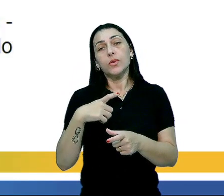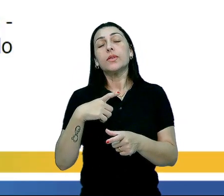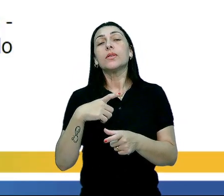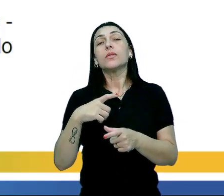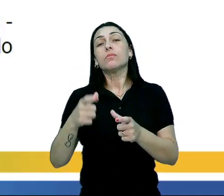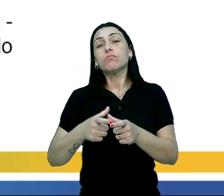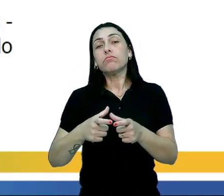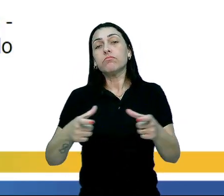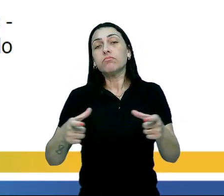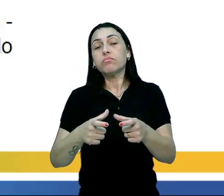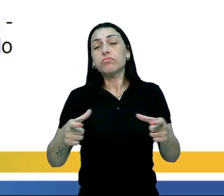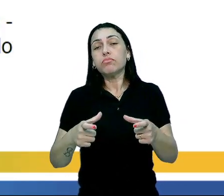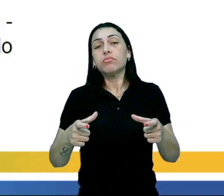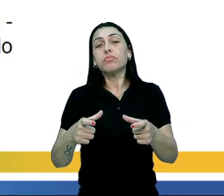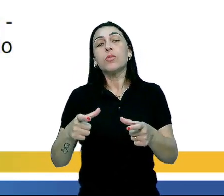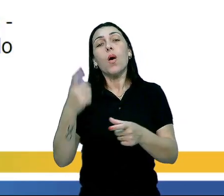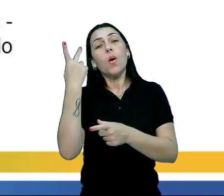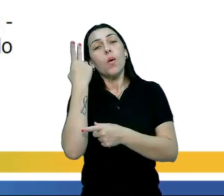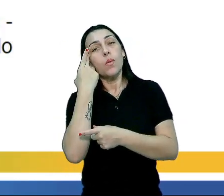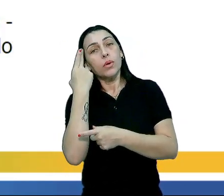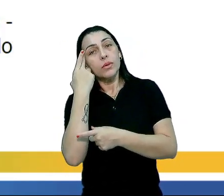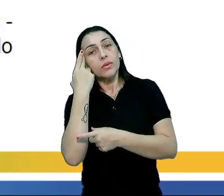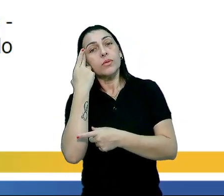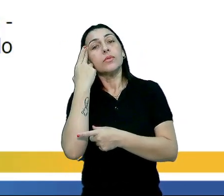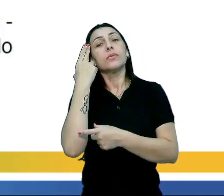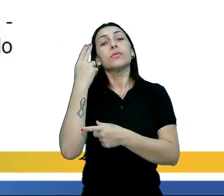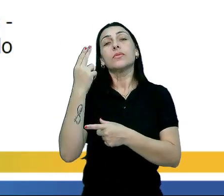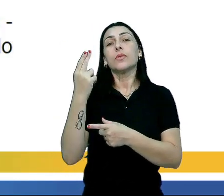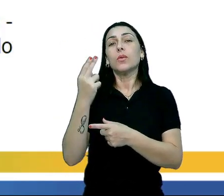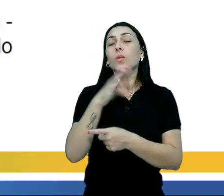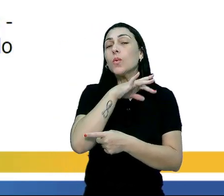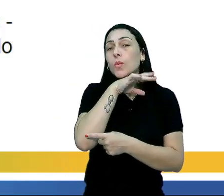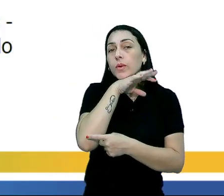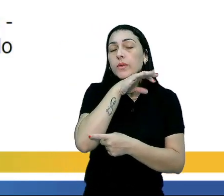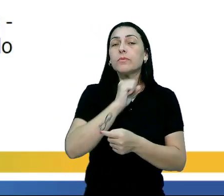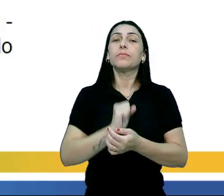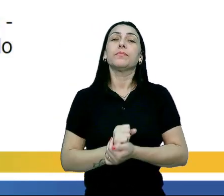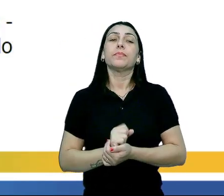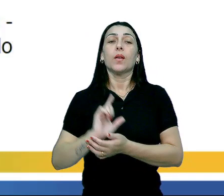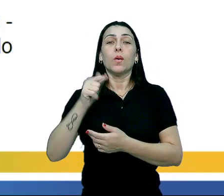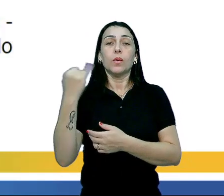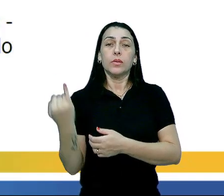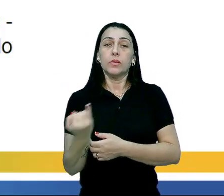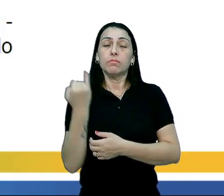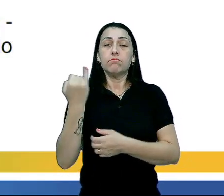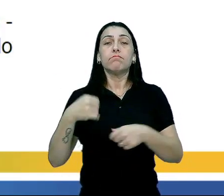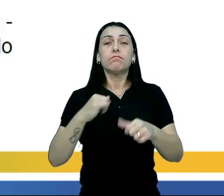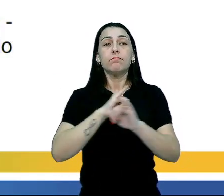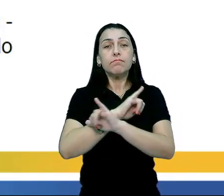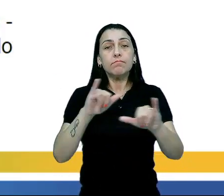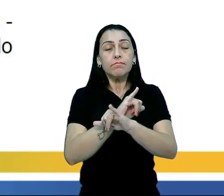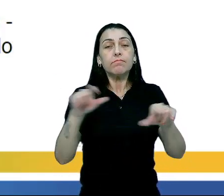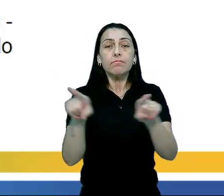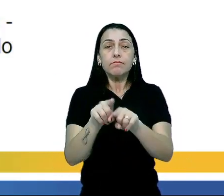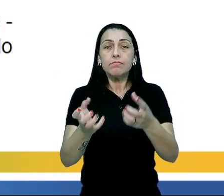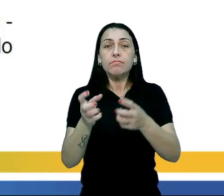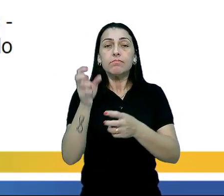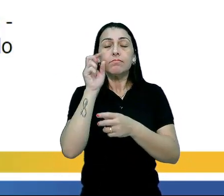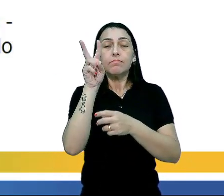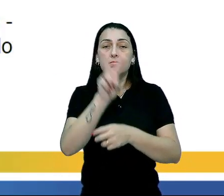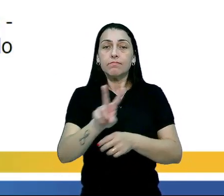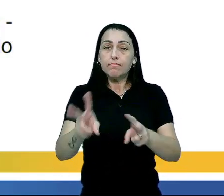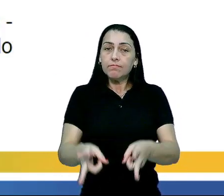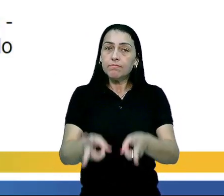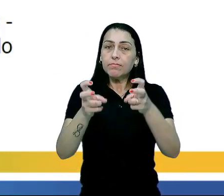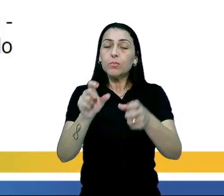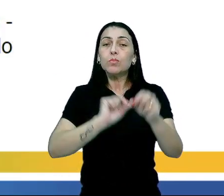de crescimento vegetativo negativo. Outra informação importante que eu quero que vocês observem